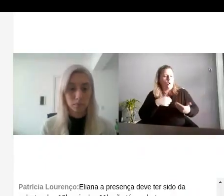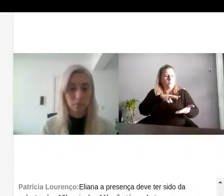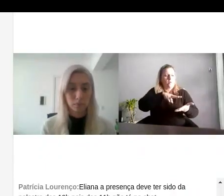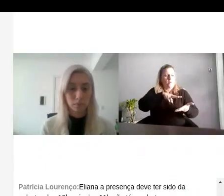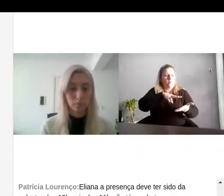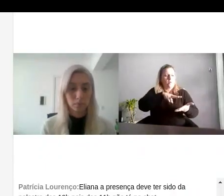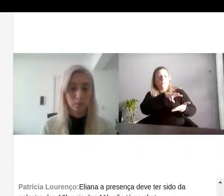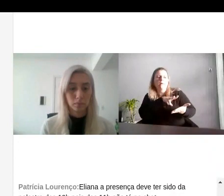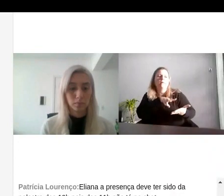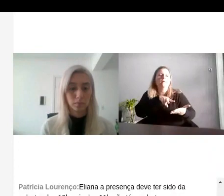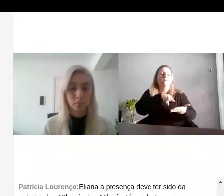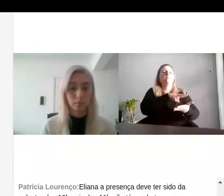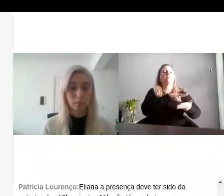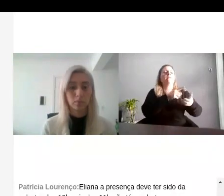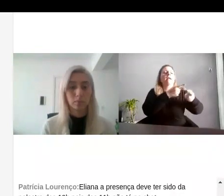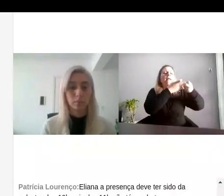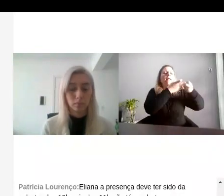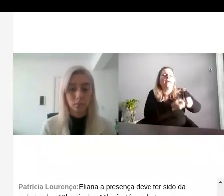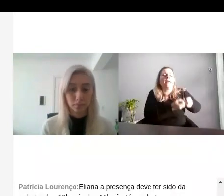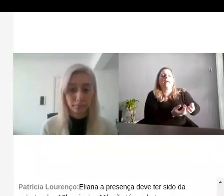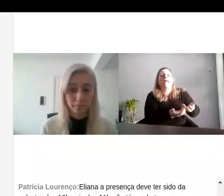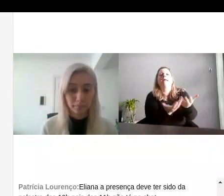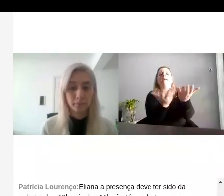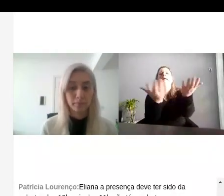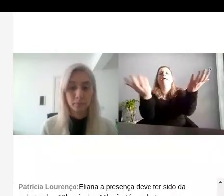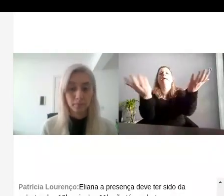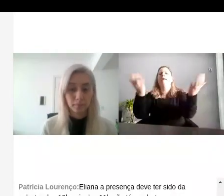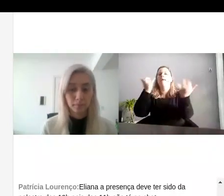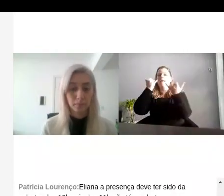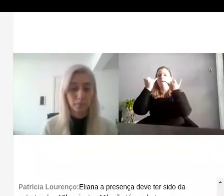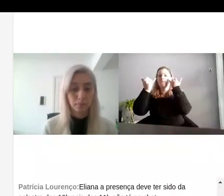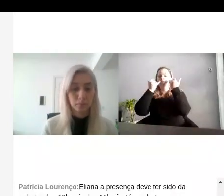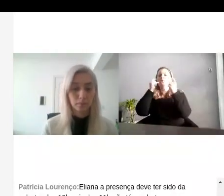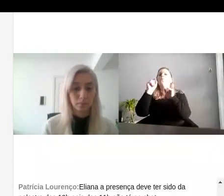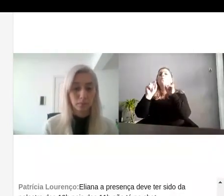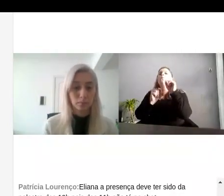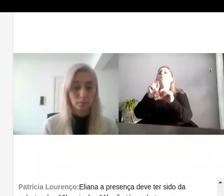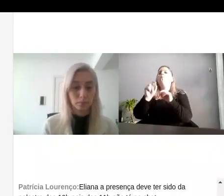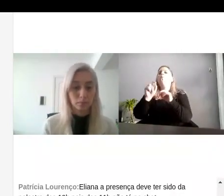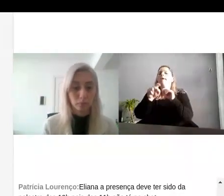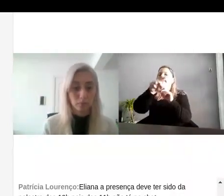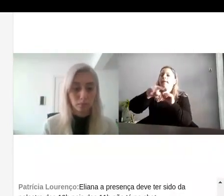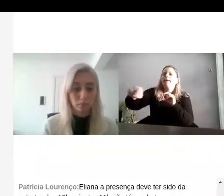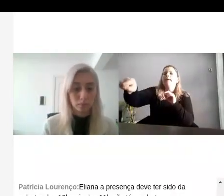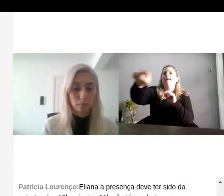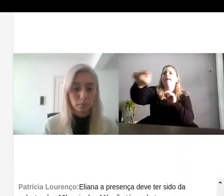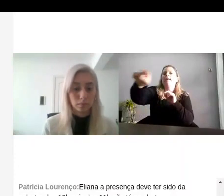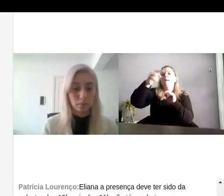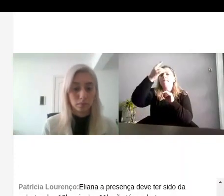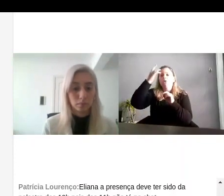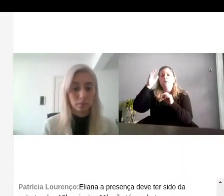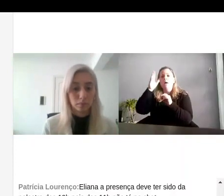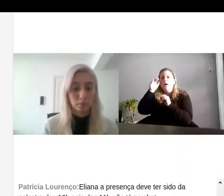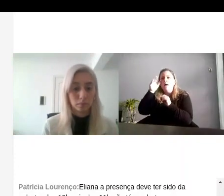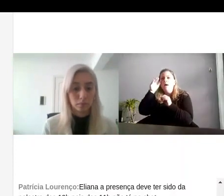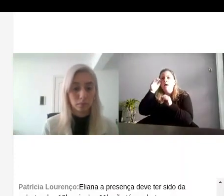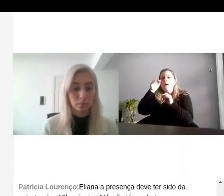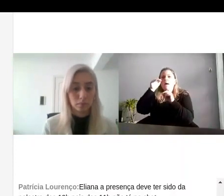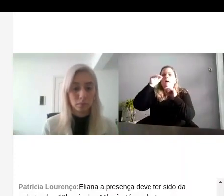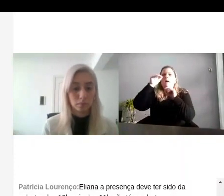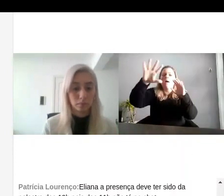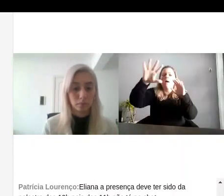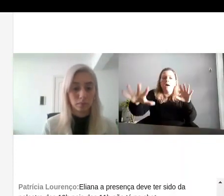espetáculo e fazer com que o usuário consiga estar dentro do espetáculo também. Essa que